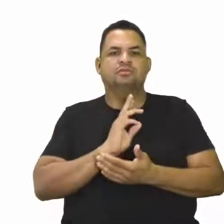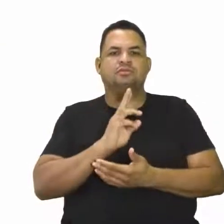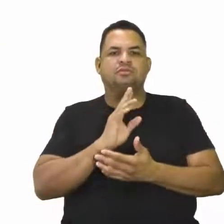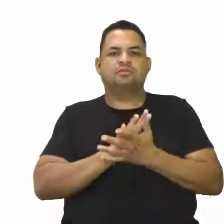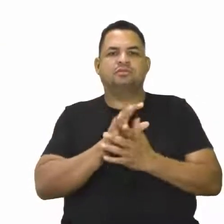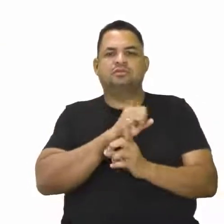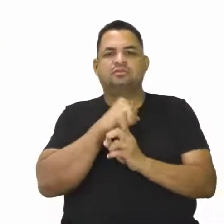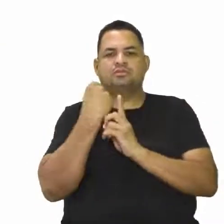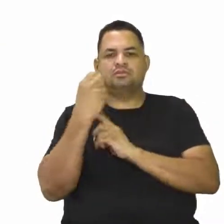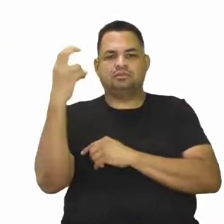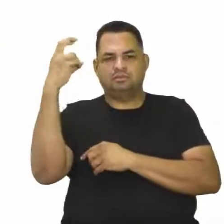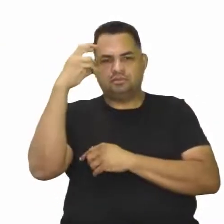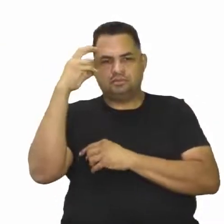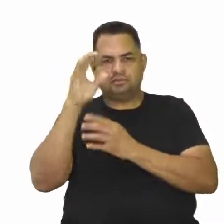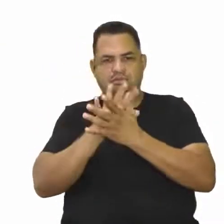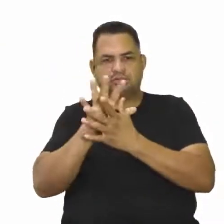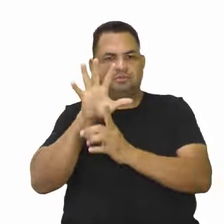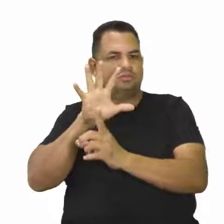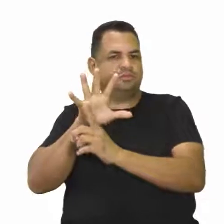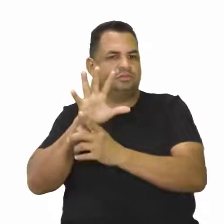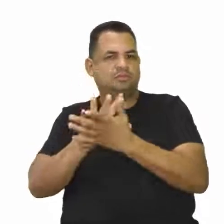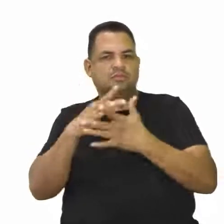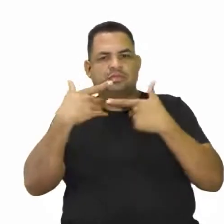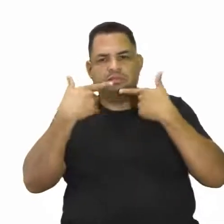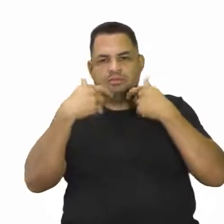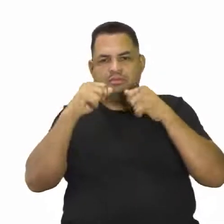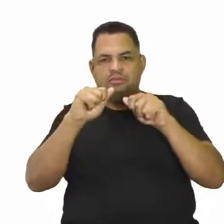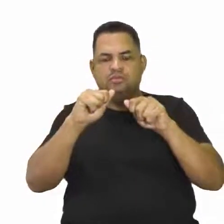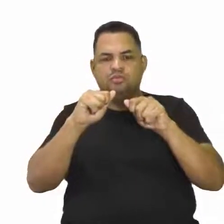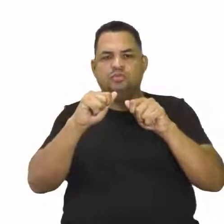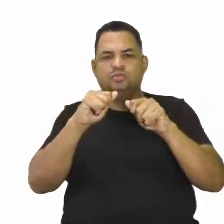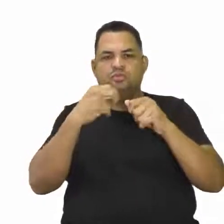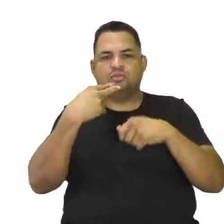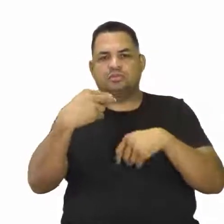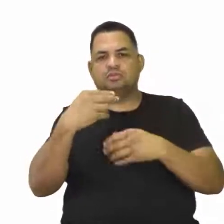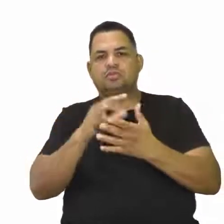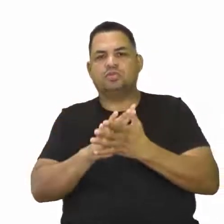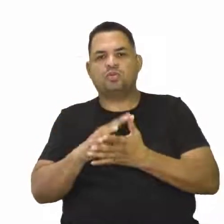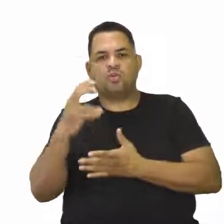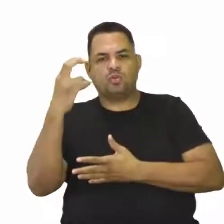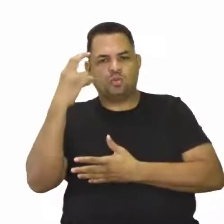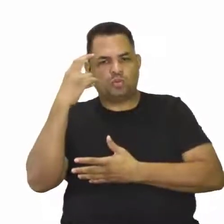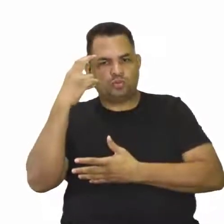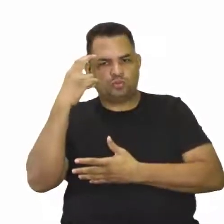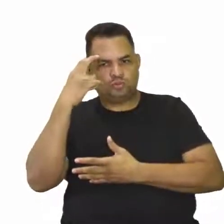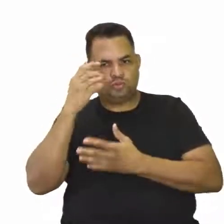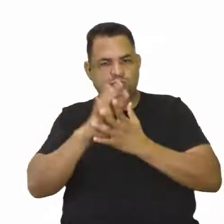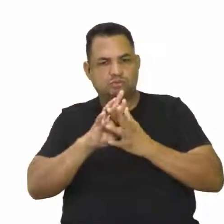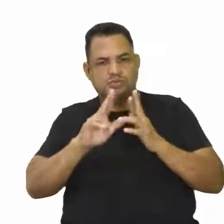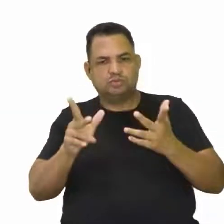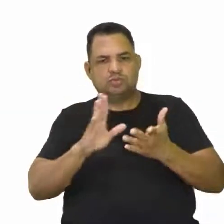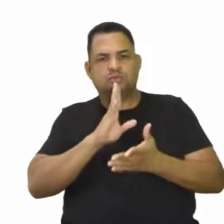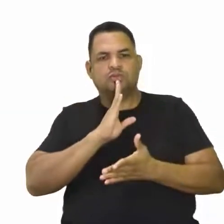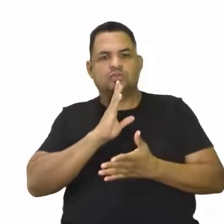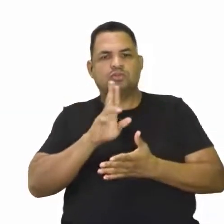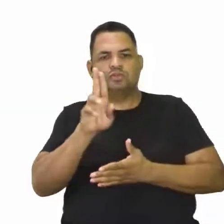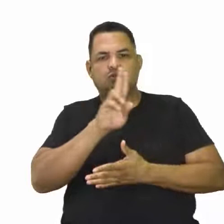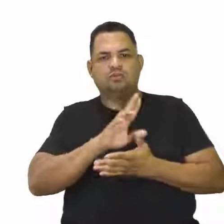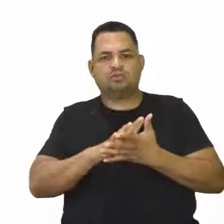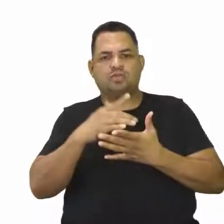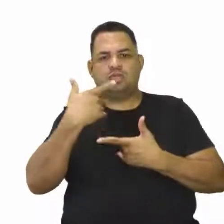processos socioculturais e os influencia em línguas e culturas distintas. Conhecer e usar as línguas